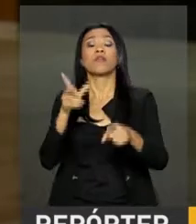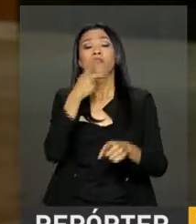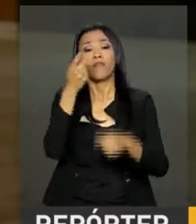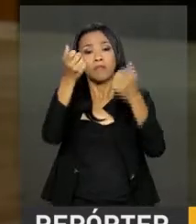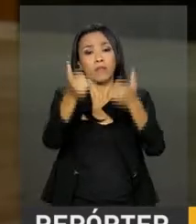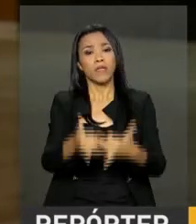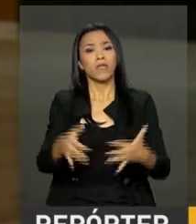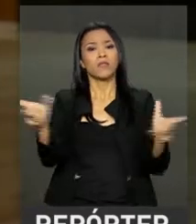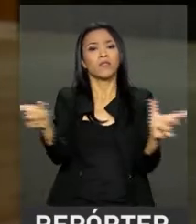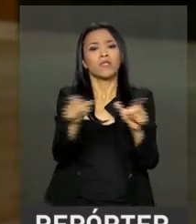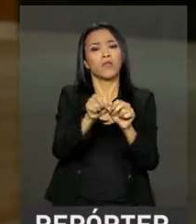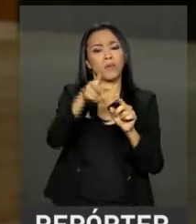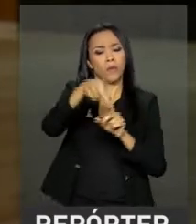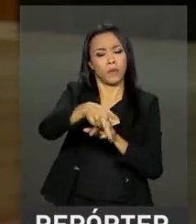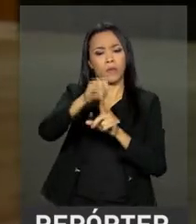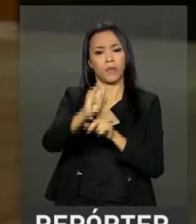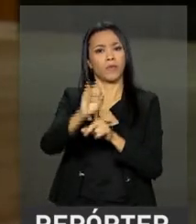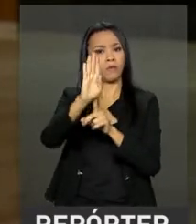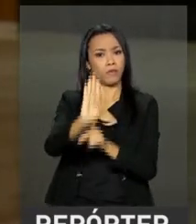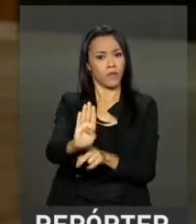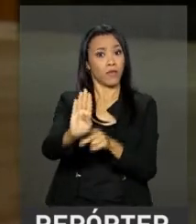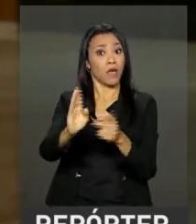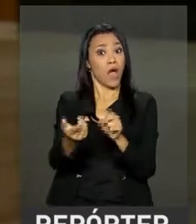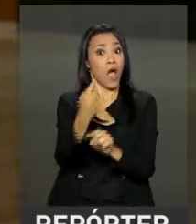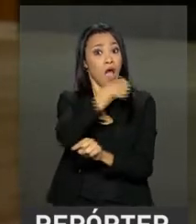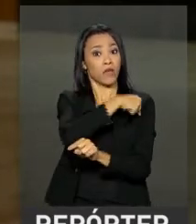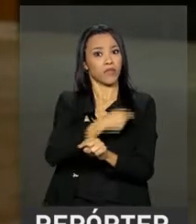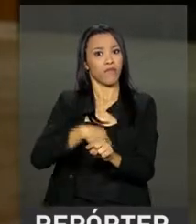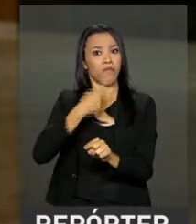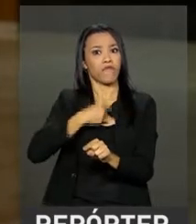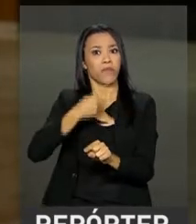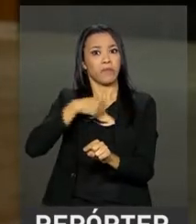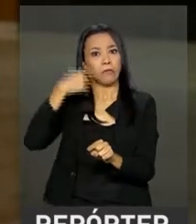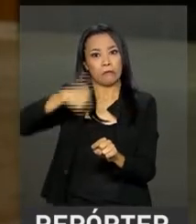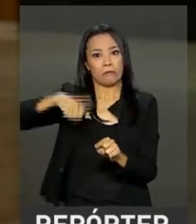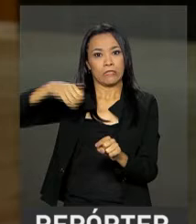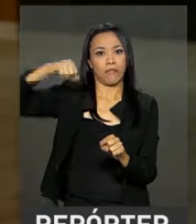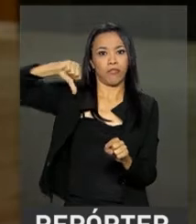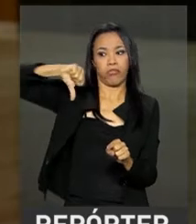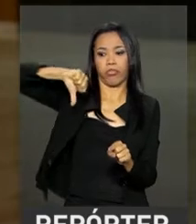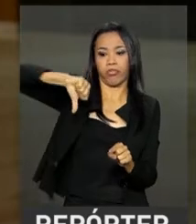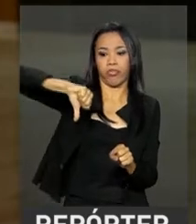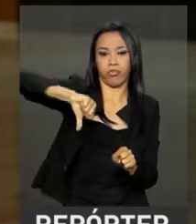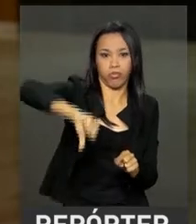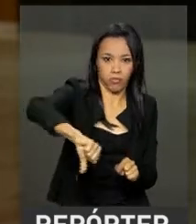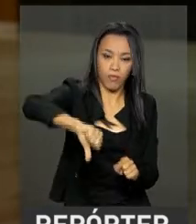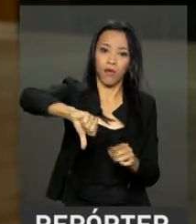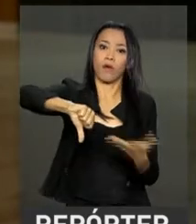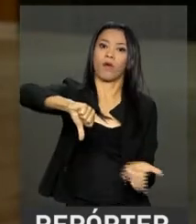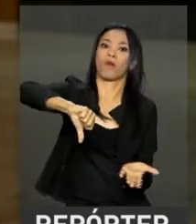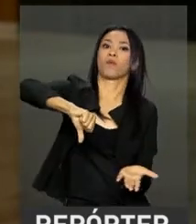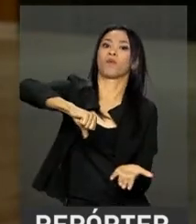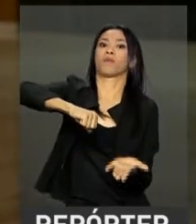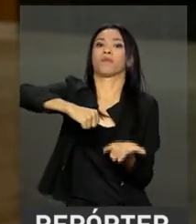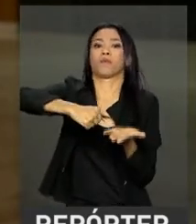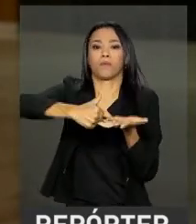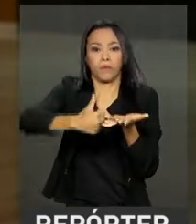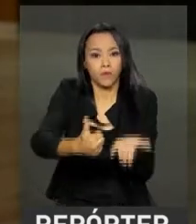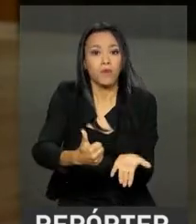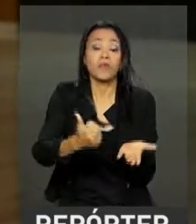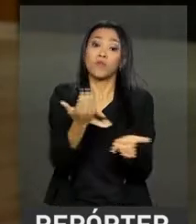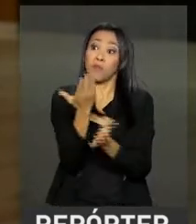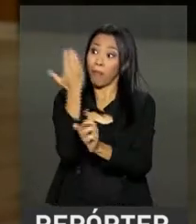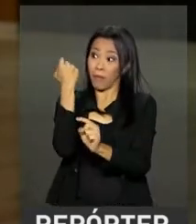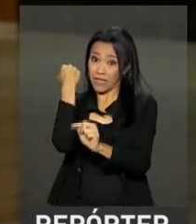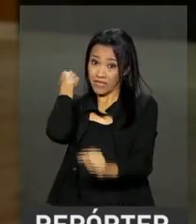riquezas produzidos pelo país, saiu do vermelho dos últimos dois anos. Em termos técnicos, a recessão do passado